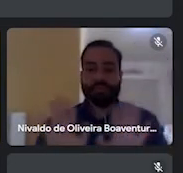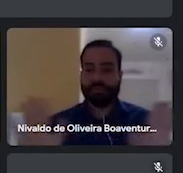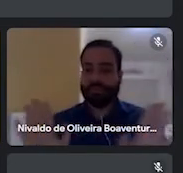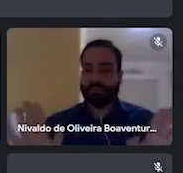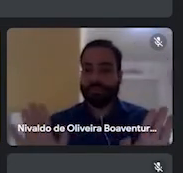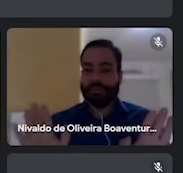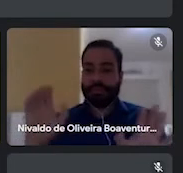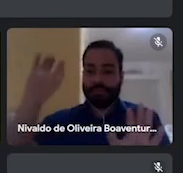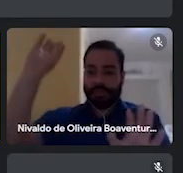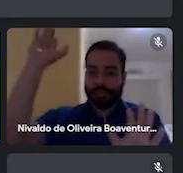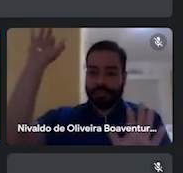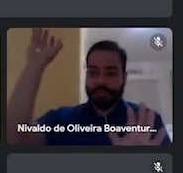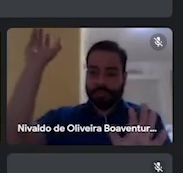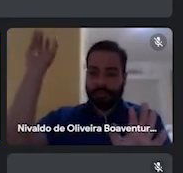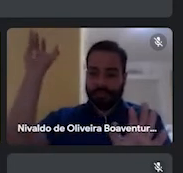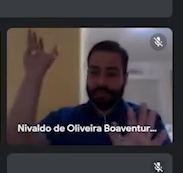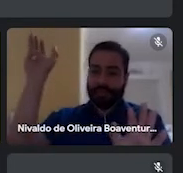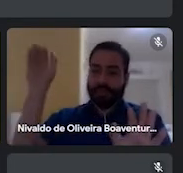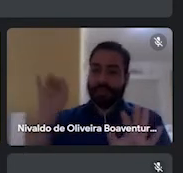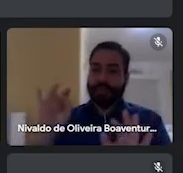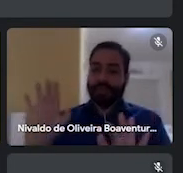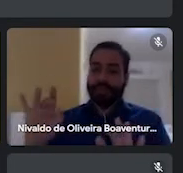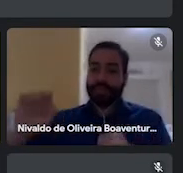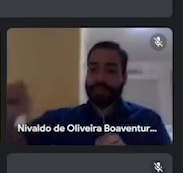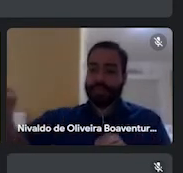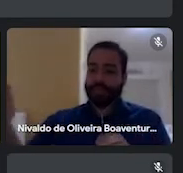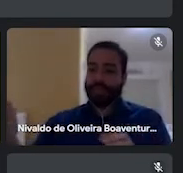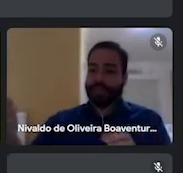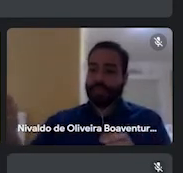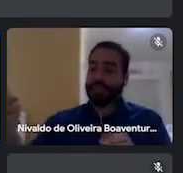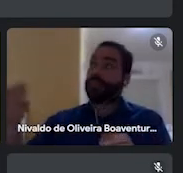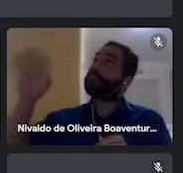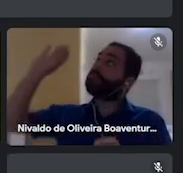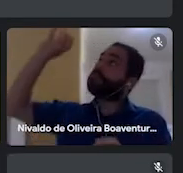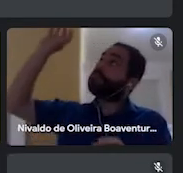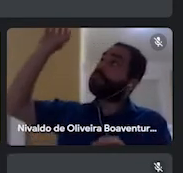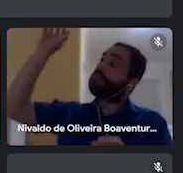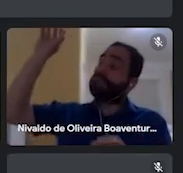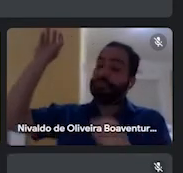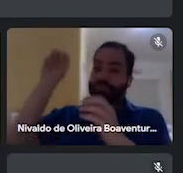lâmpada, basta eu ir lá no disjuntor e desligar.